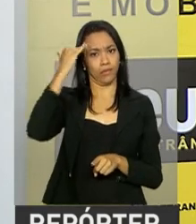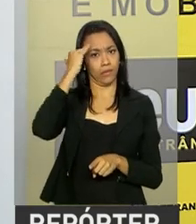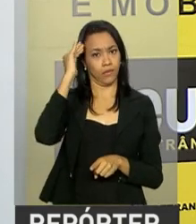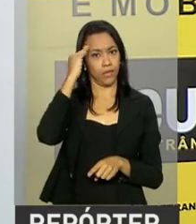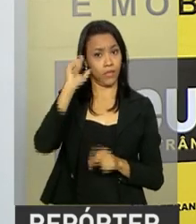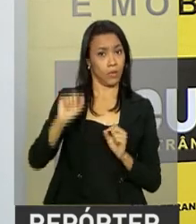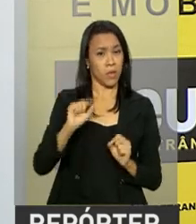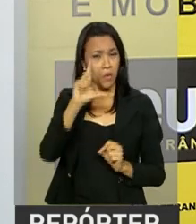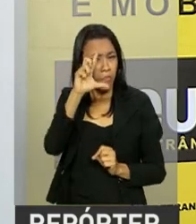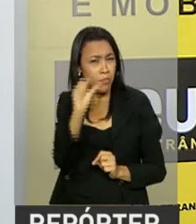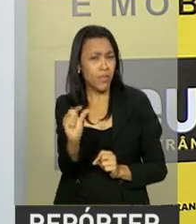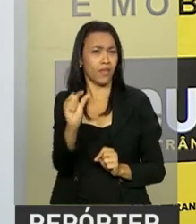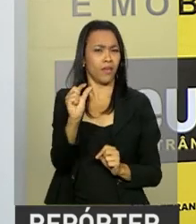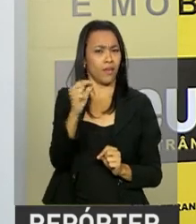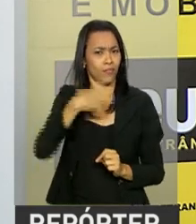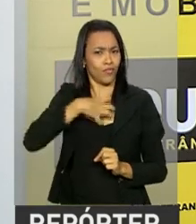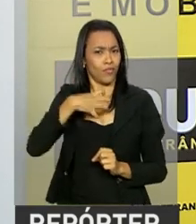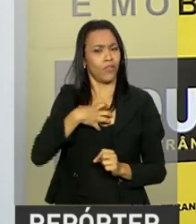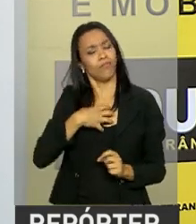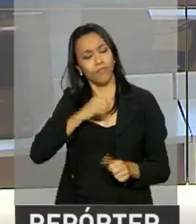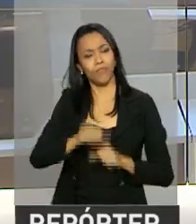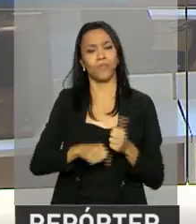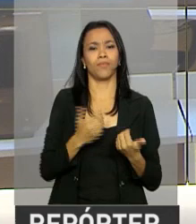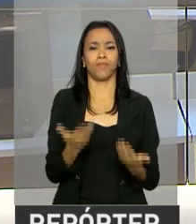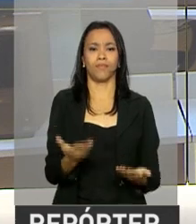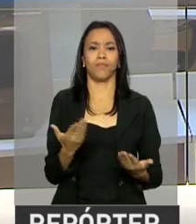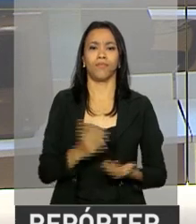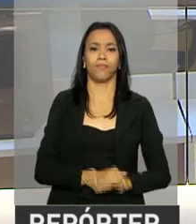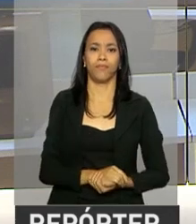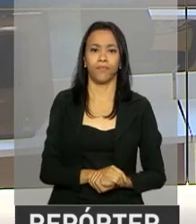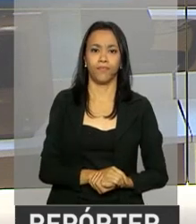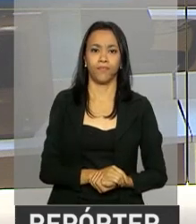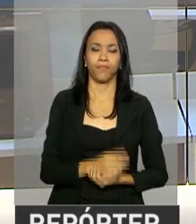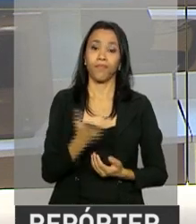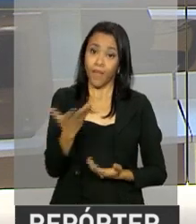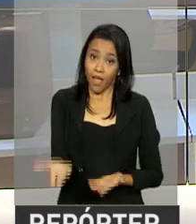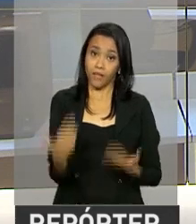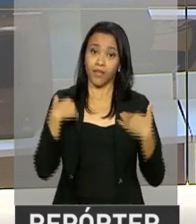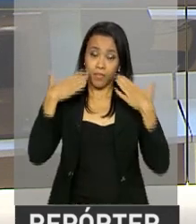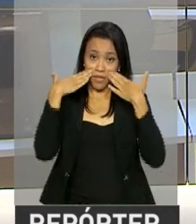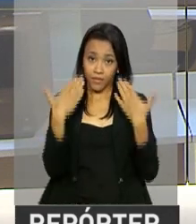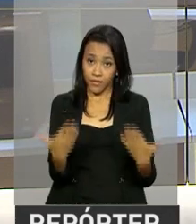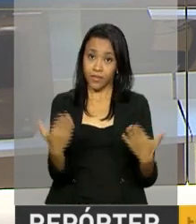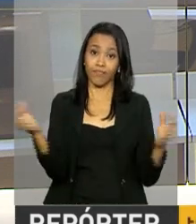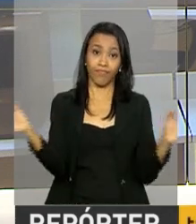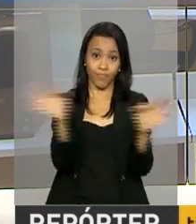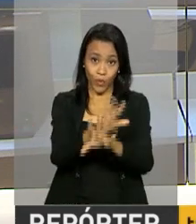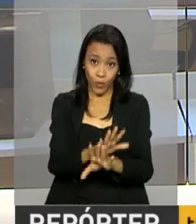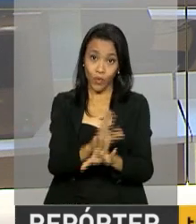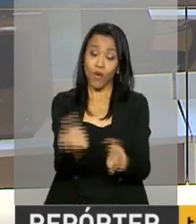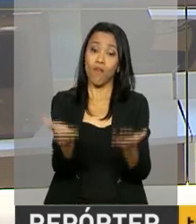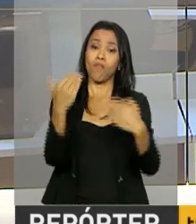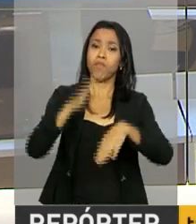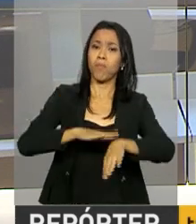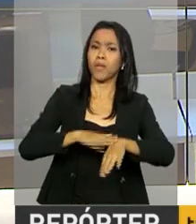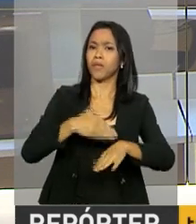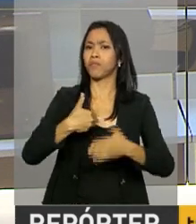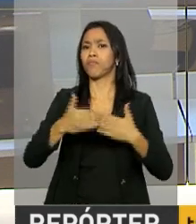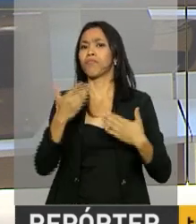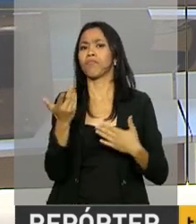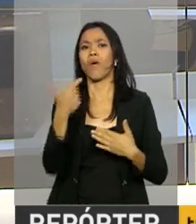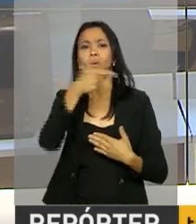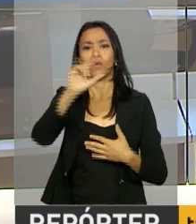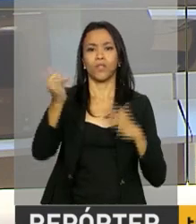um pequeno ato ele faz diferença. Esta edição do Repórter NBR termina aqui. Voltamos a qualquer momento com